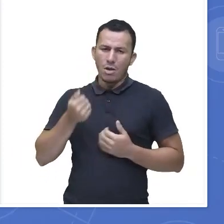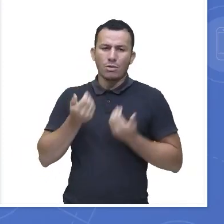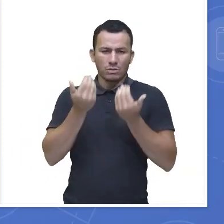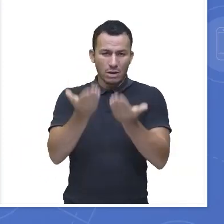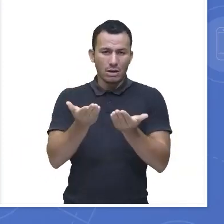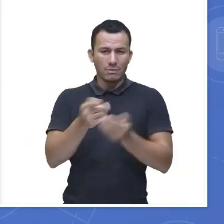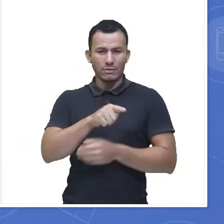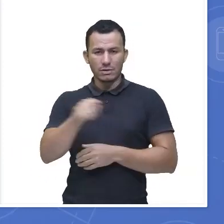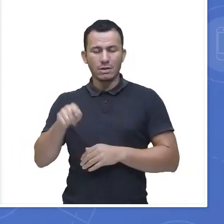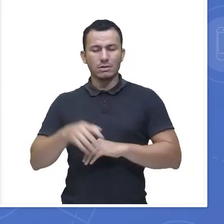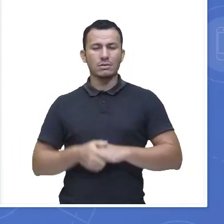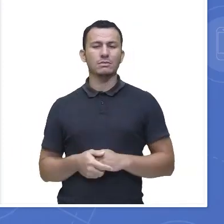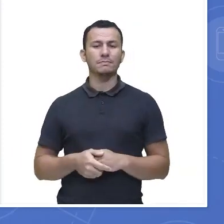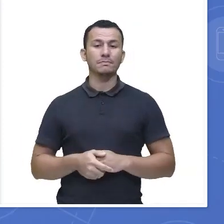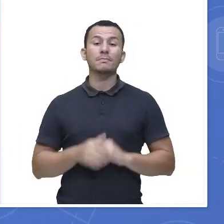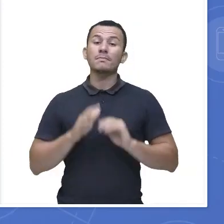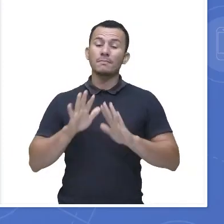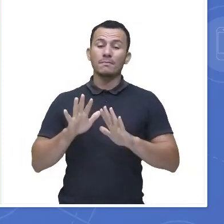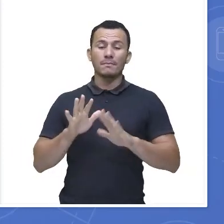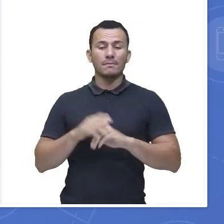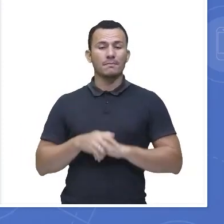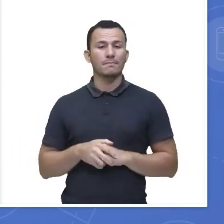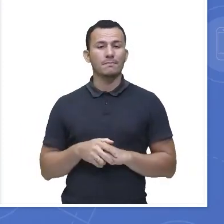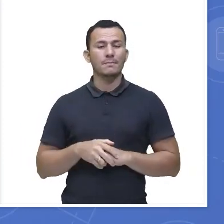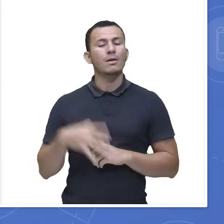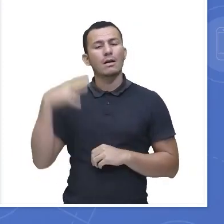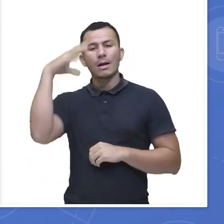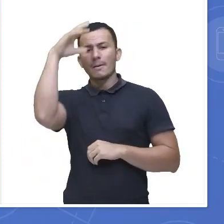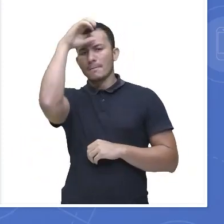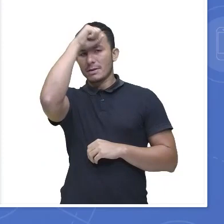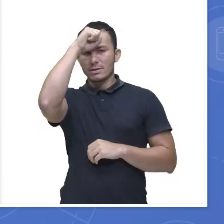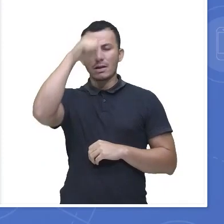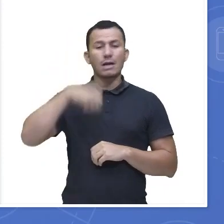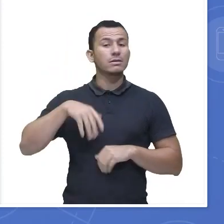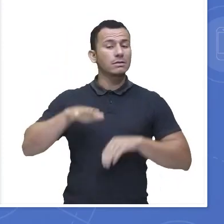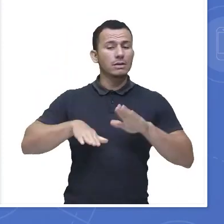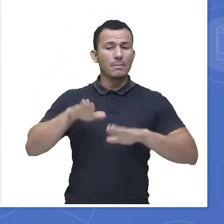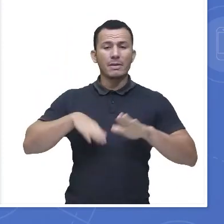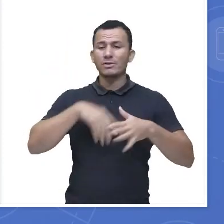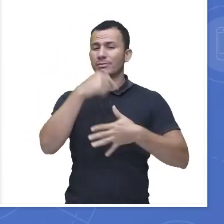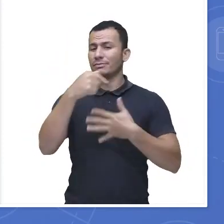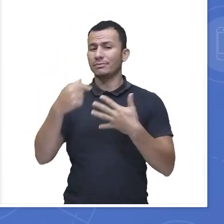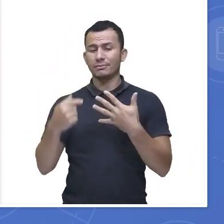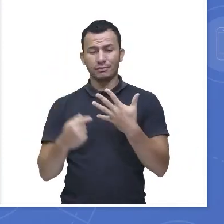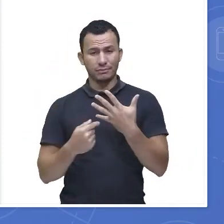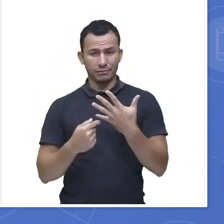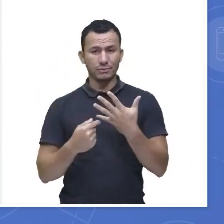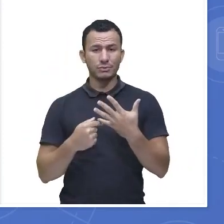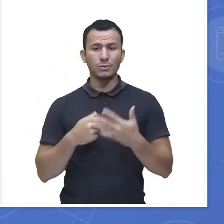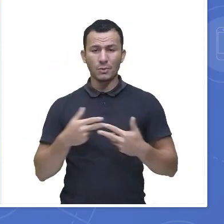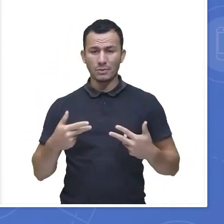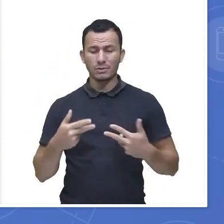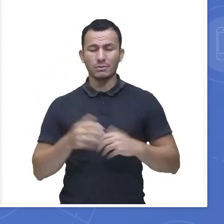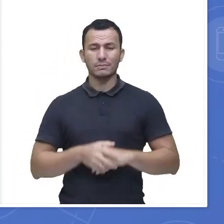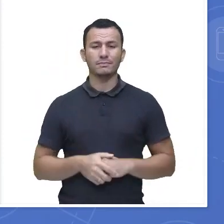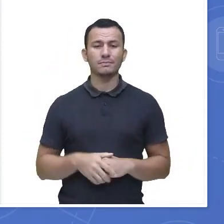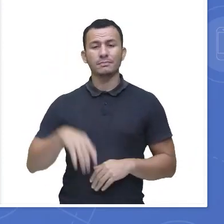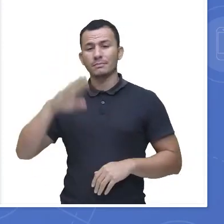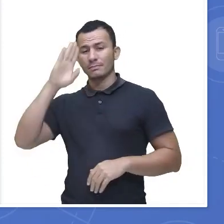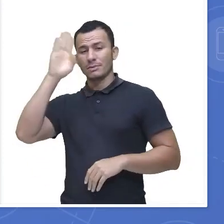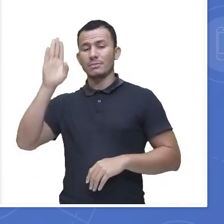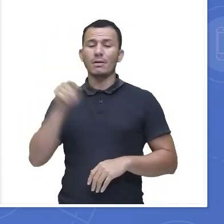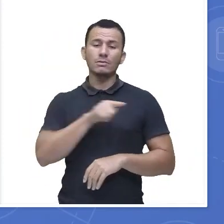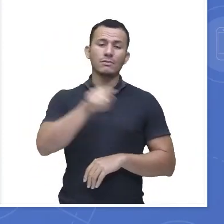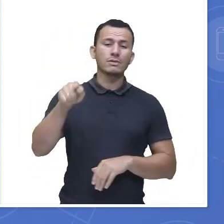Mas já vou colocar uma coisa aqui. A aprendizagem, ela depende de muitos fatores, especialmente de